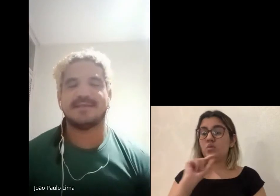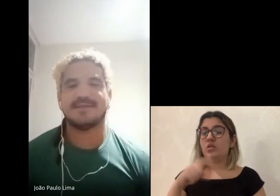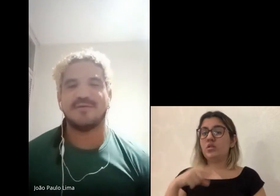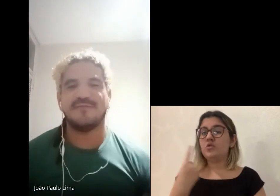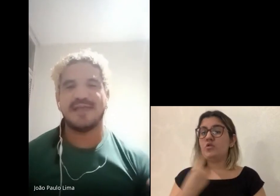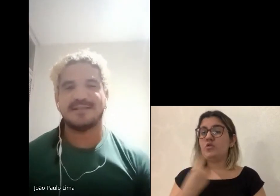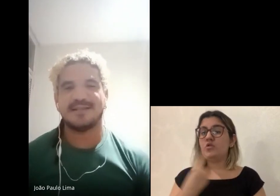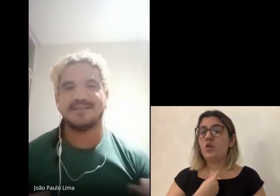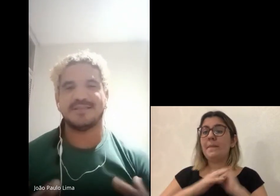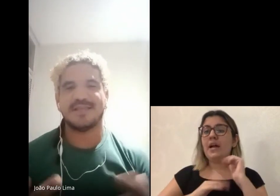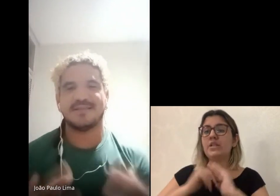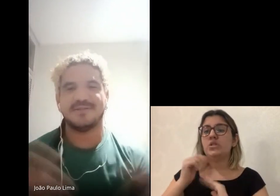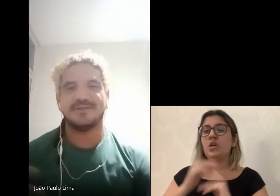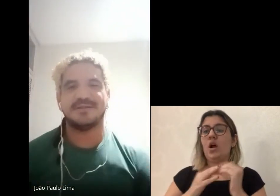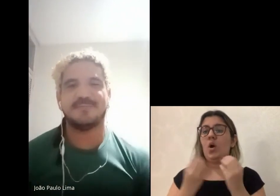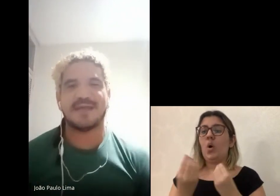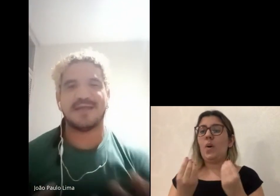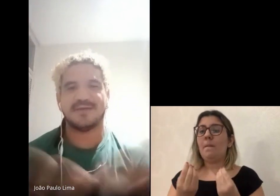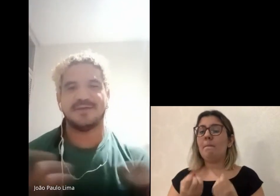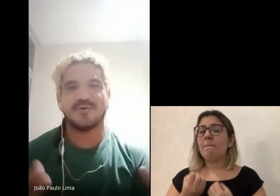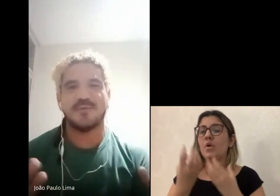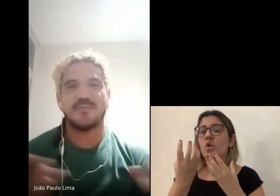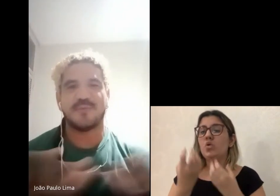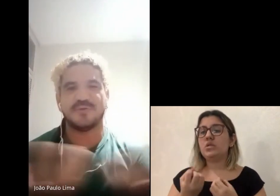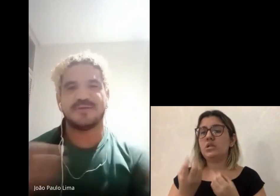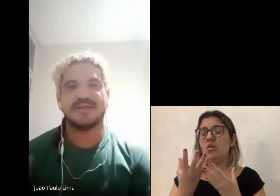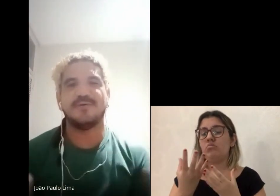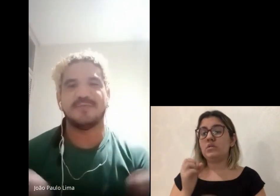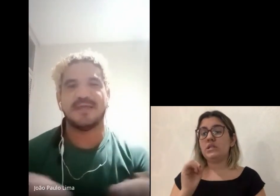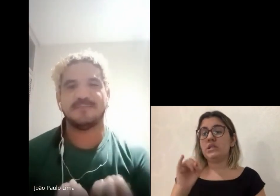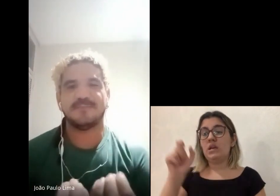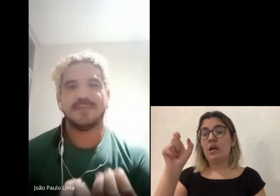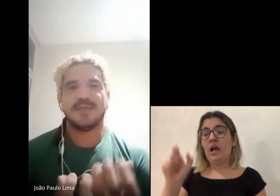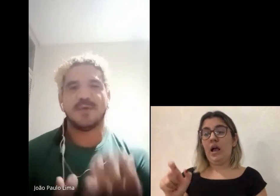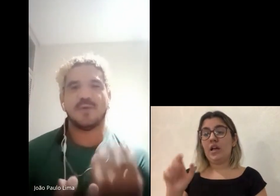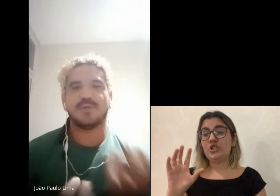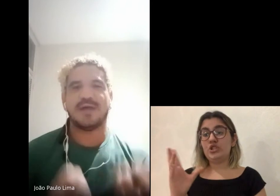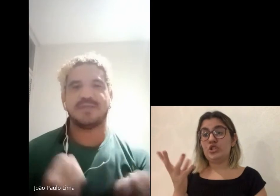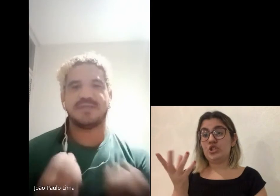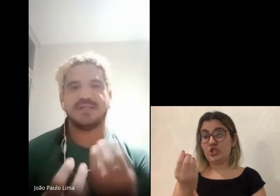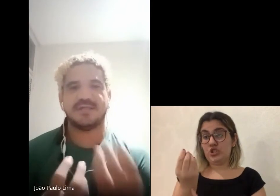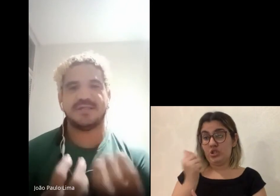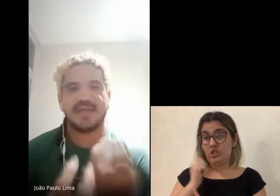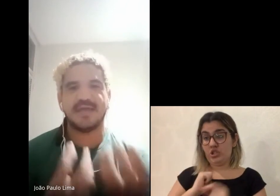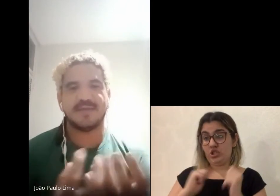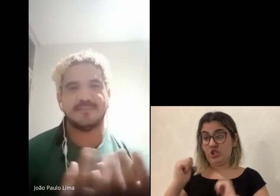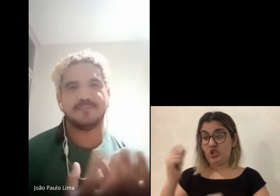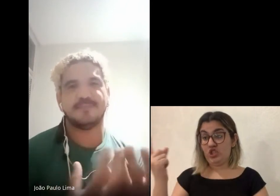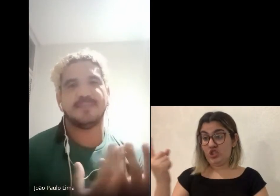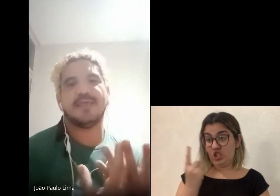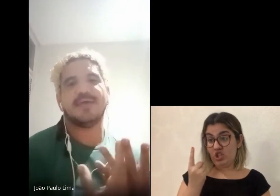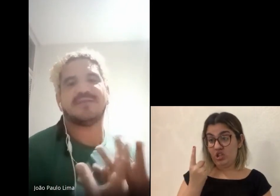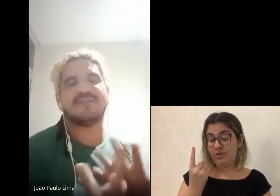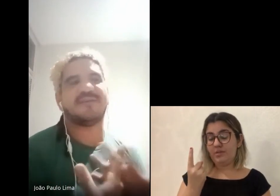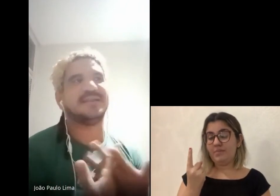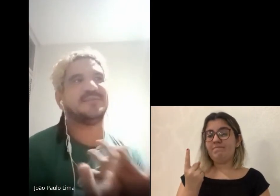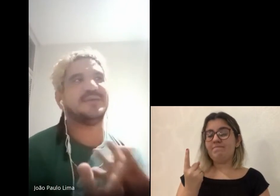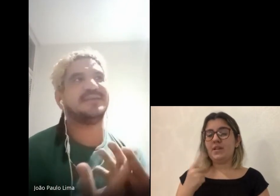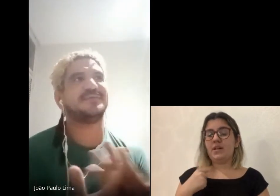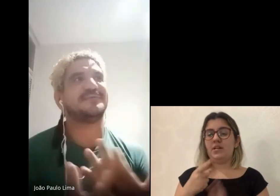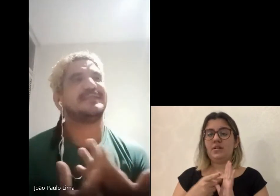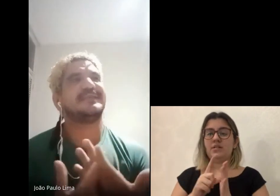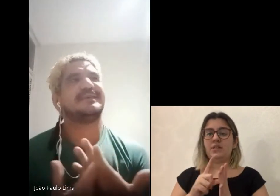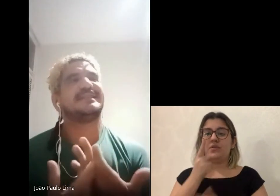que essa conversa ela se estenda às nossas práticas como produção, né? Quando o artista chega, eu estava falando